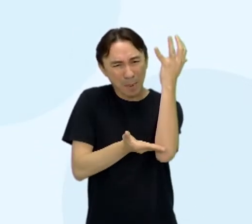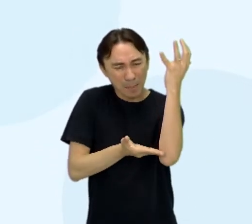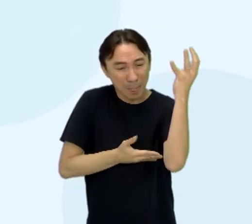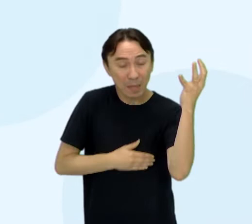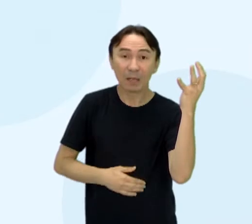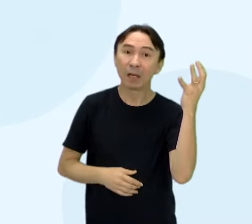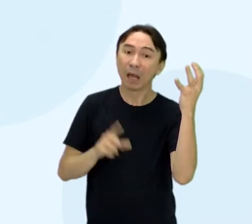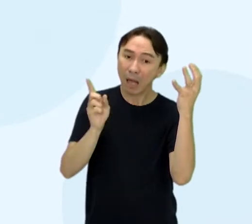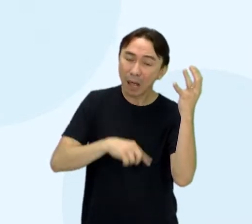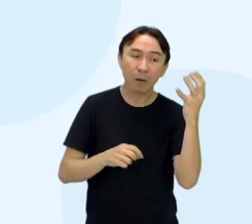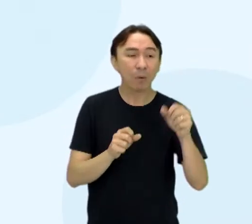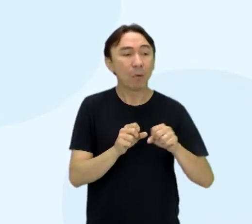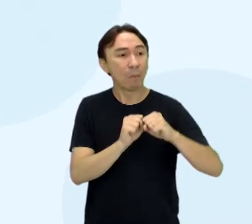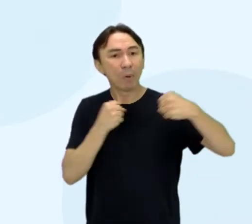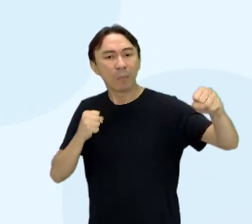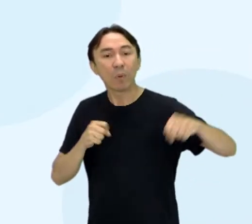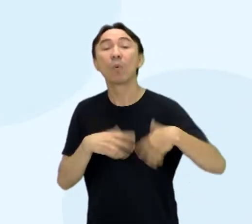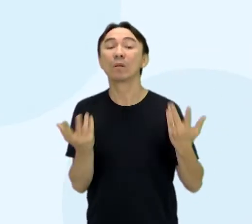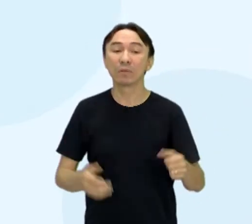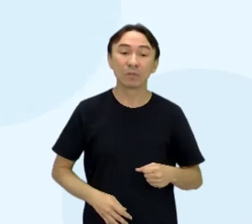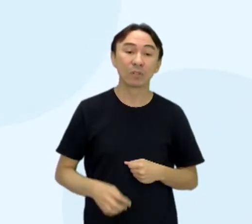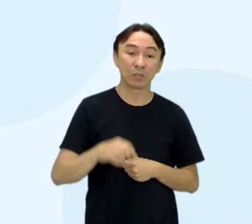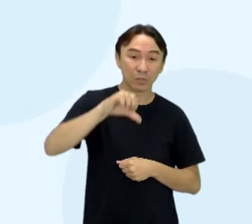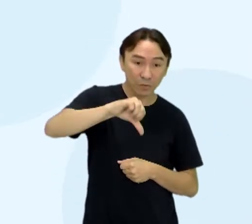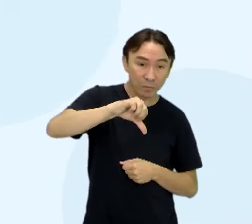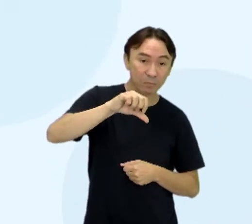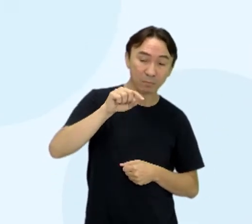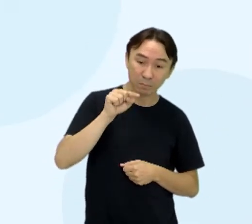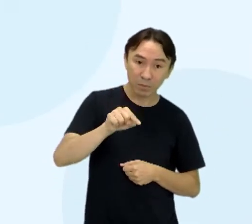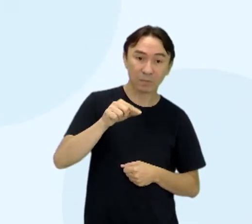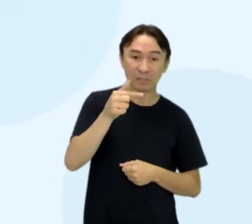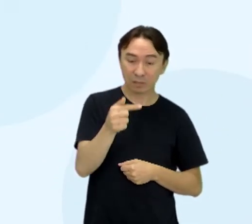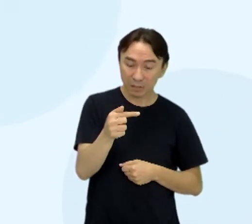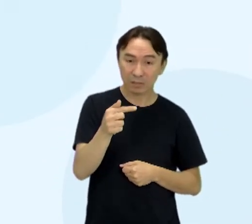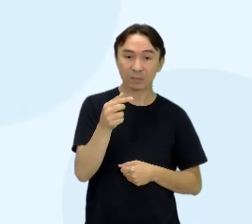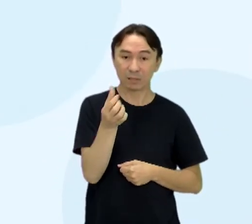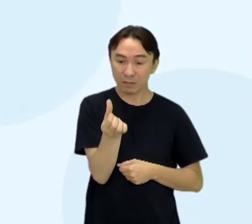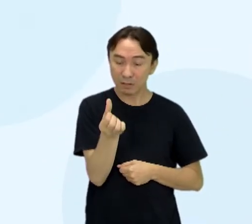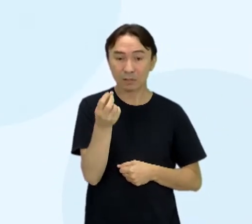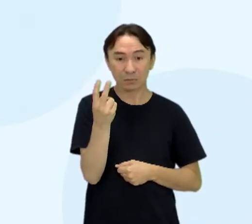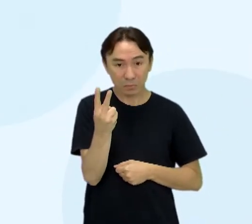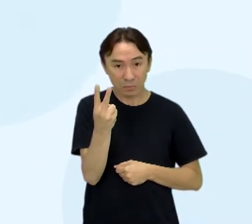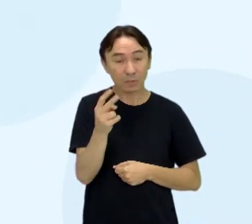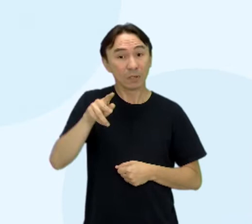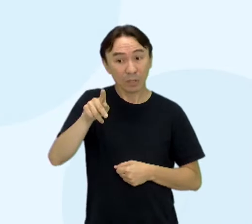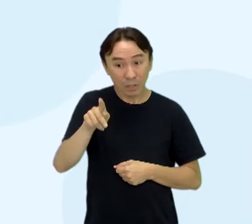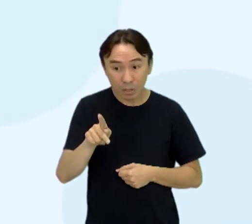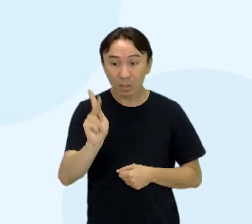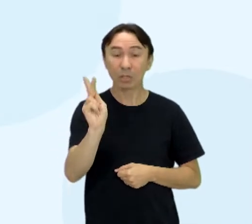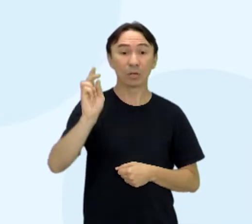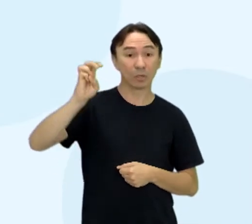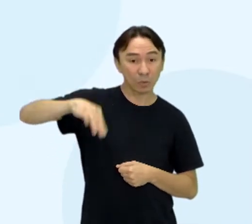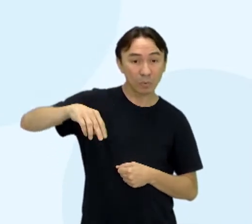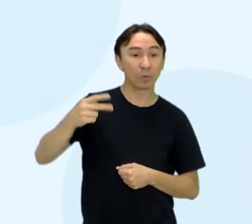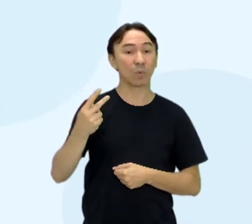9.762 quilômetros de floresta amazônica, frente ao desmatamento do ano anterior de